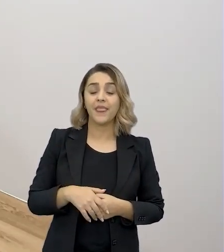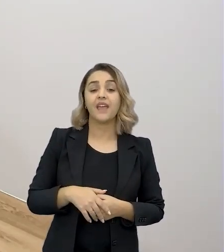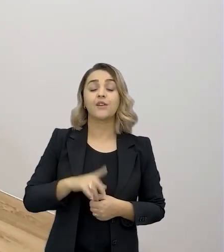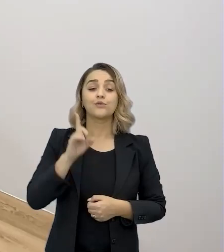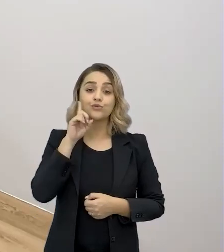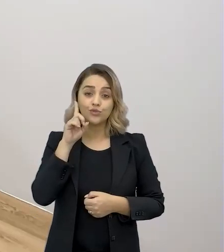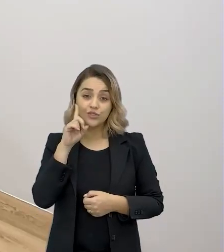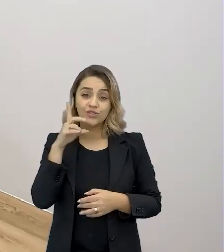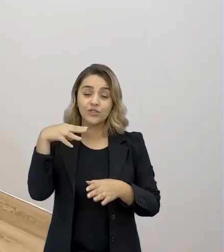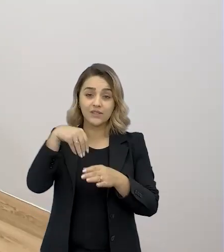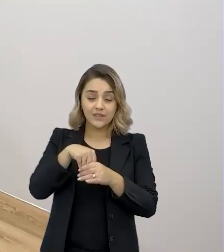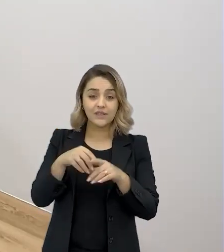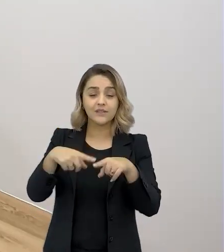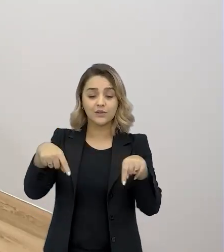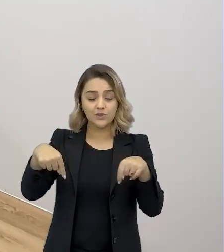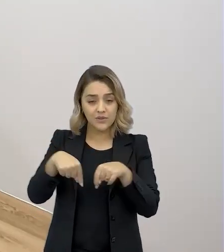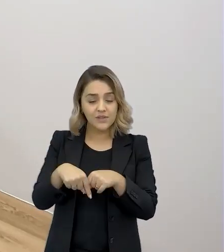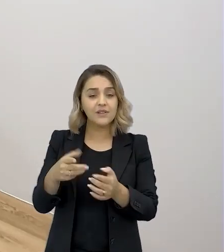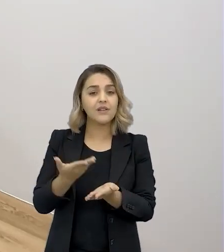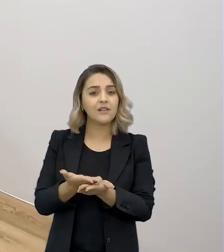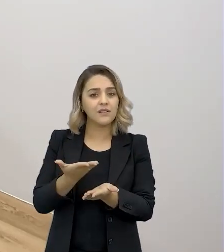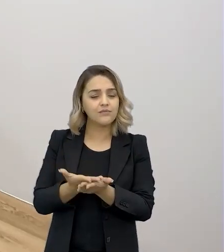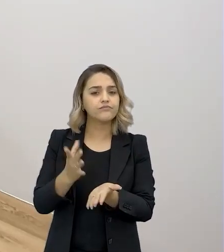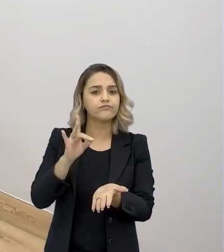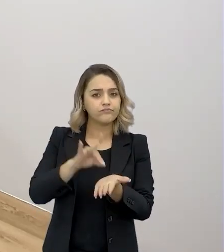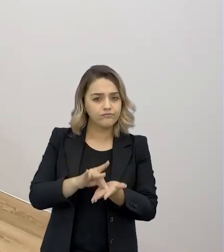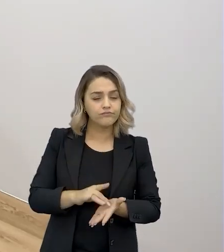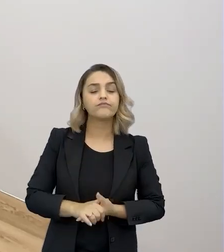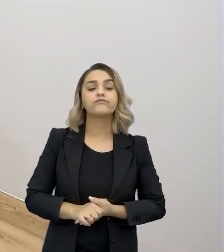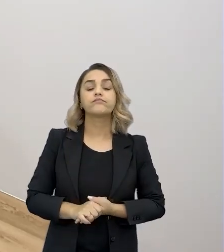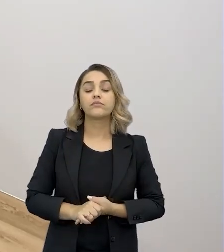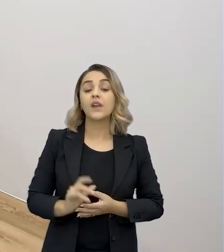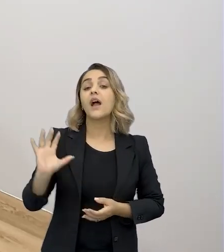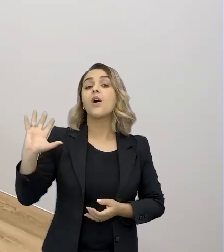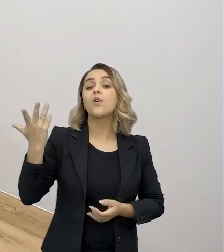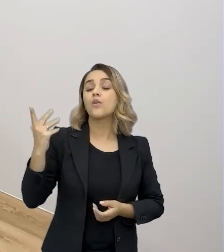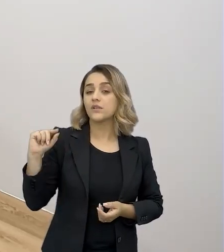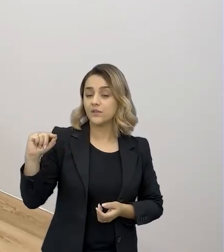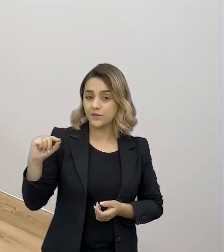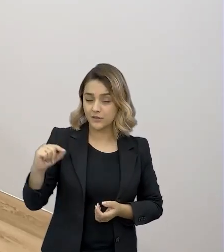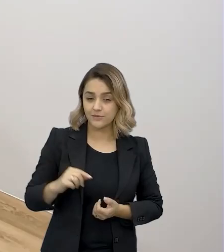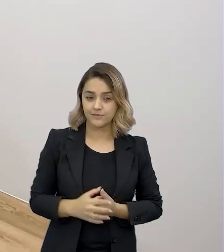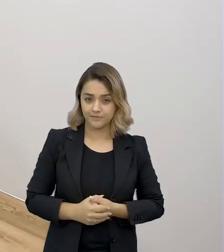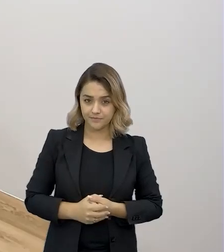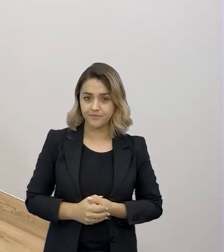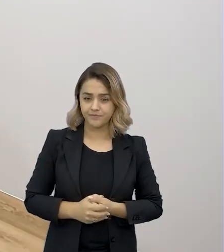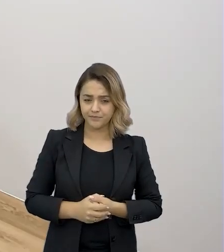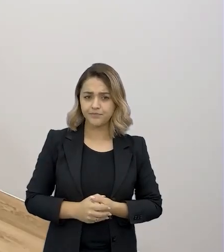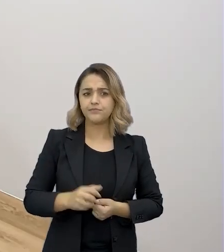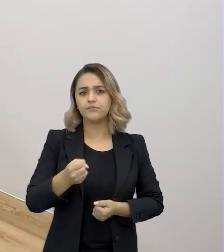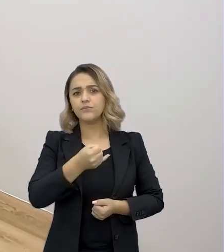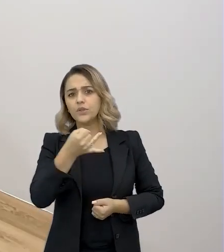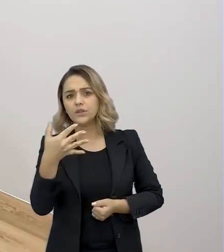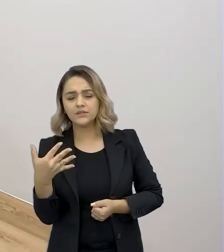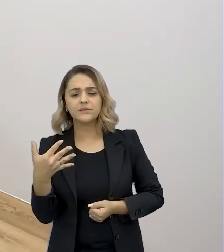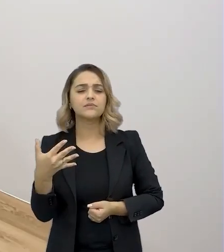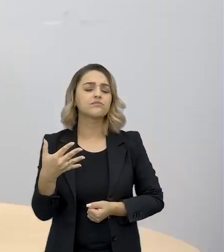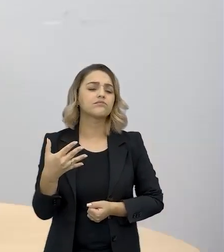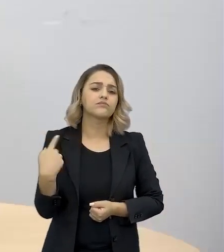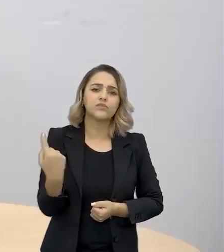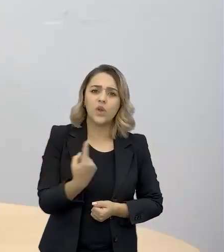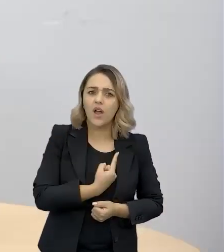dia, na sala de aula verdadeira. Acontece o seguinte, né? Muitas vezes a gente